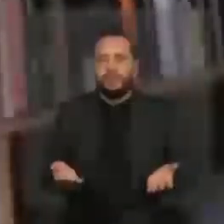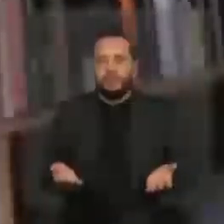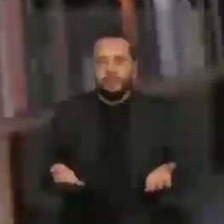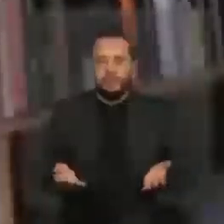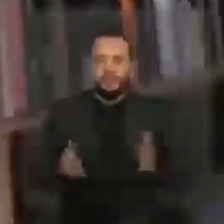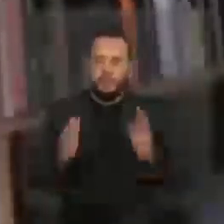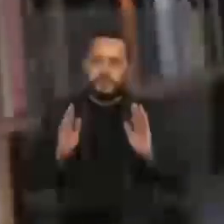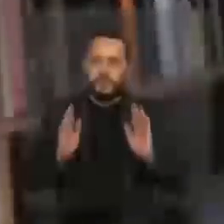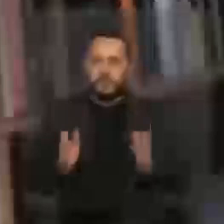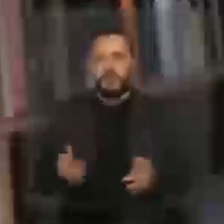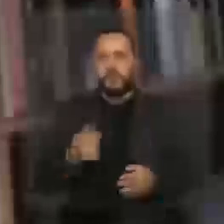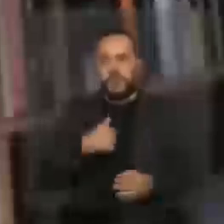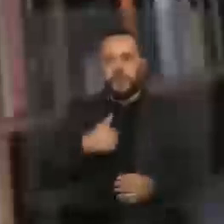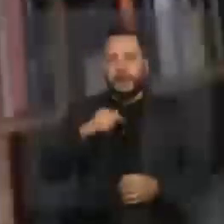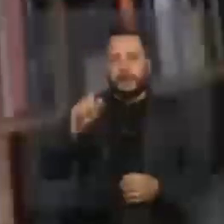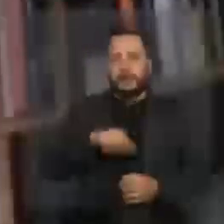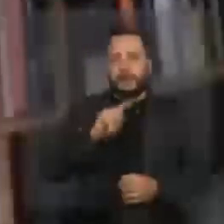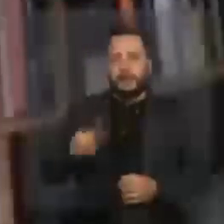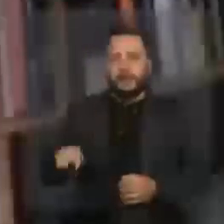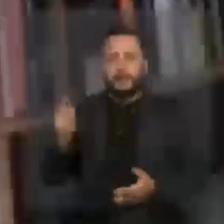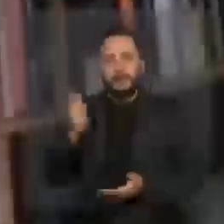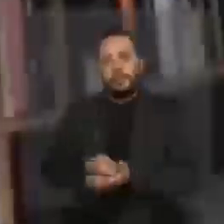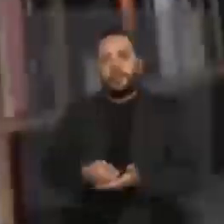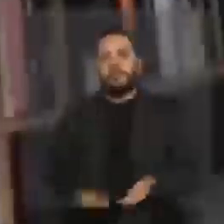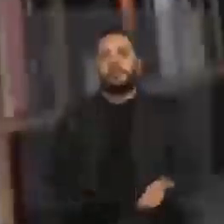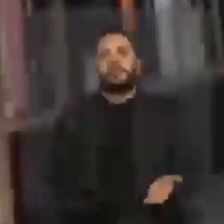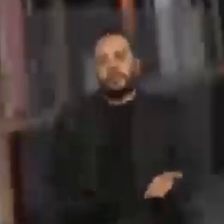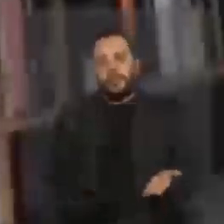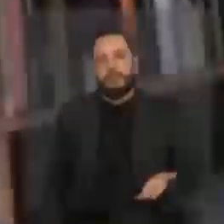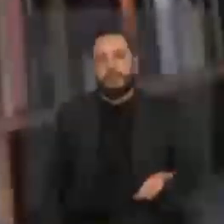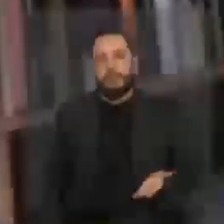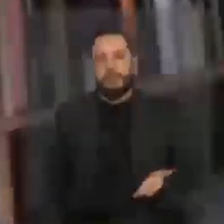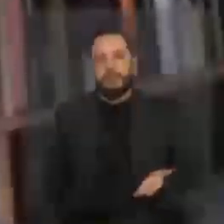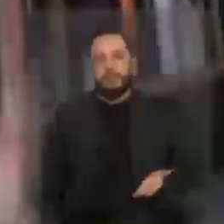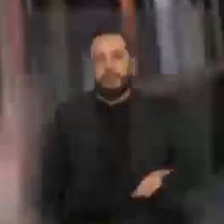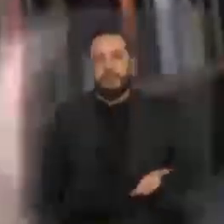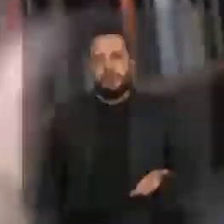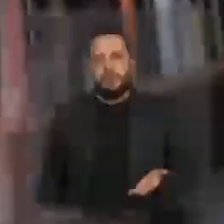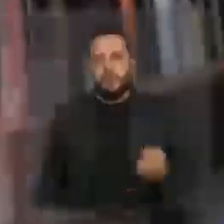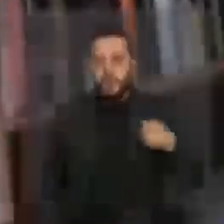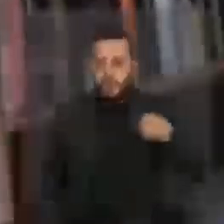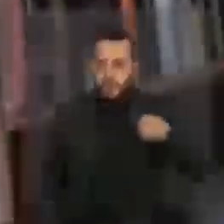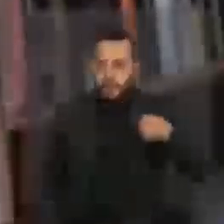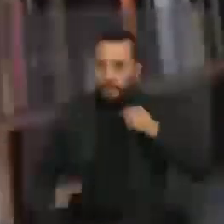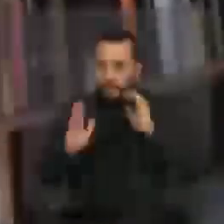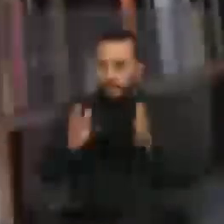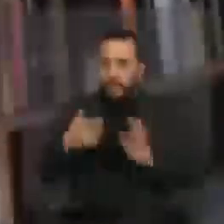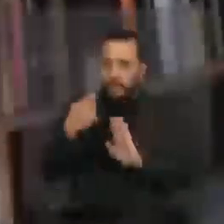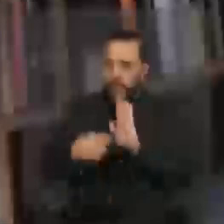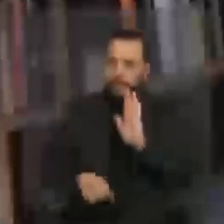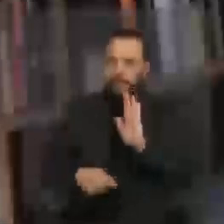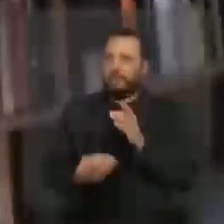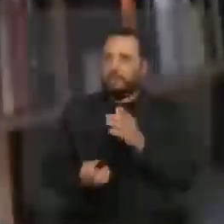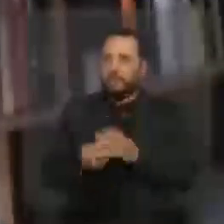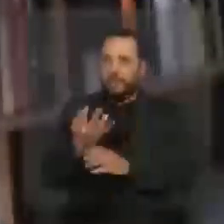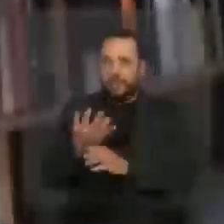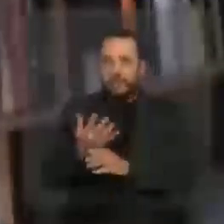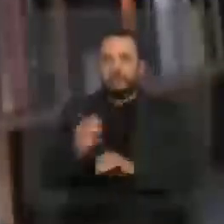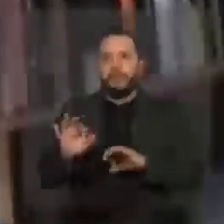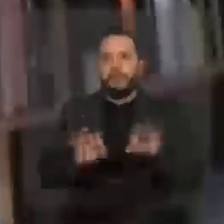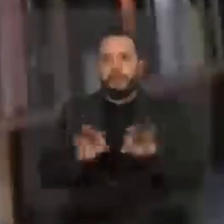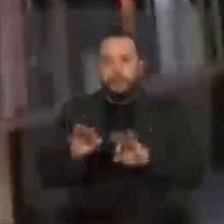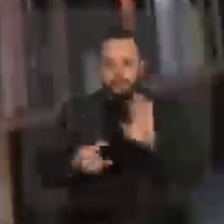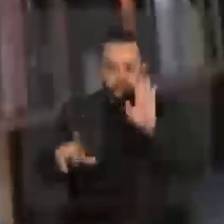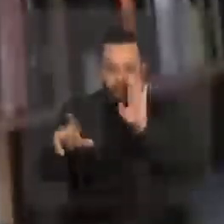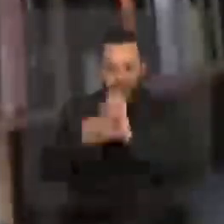postergação ou pelo cancelamento desse pagamento. Eu mesma tinha feito um texto, o projeto de